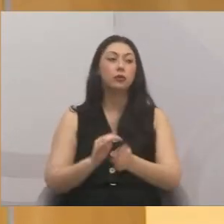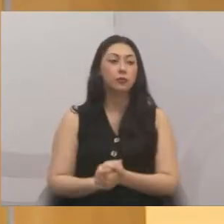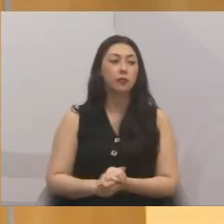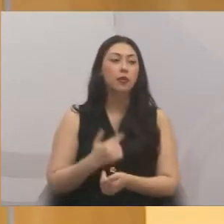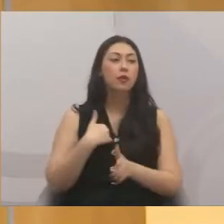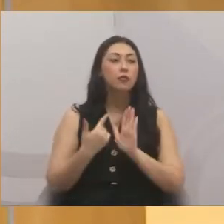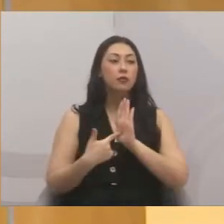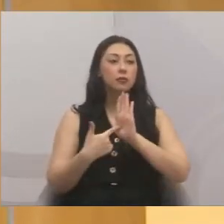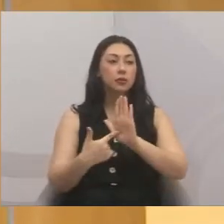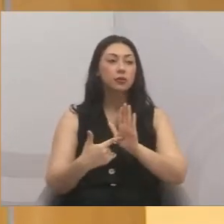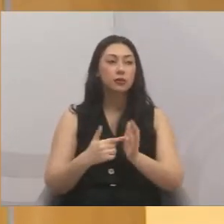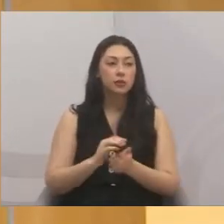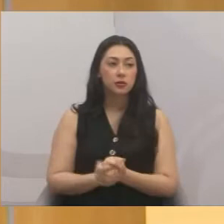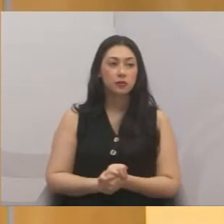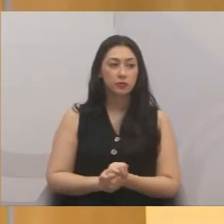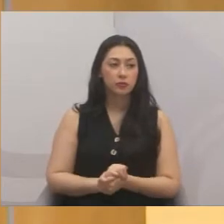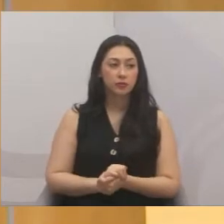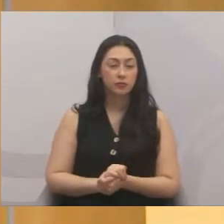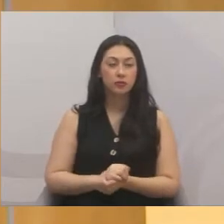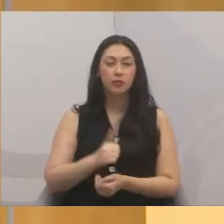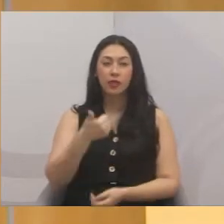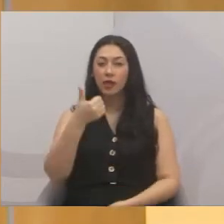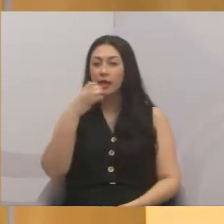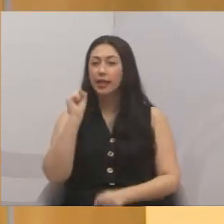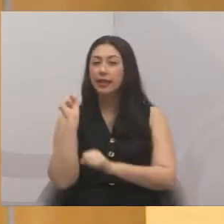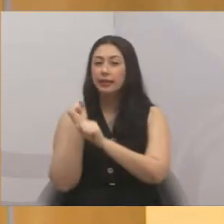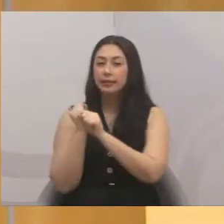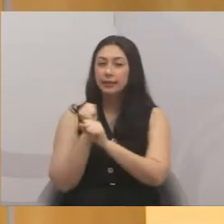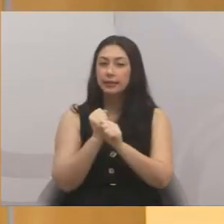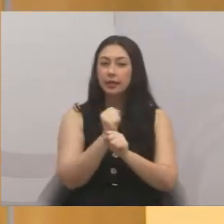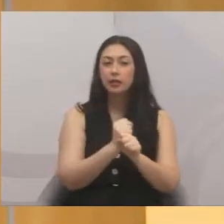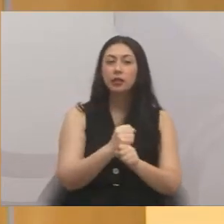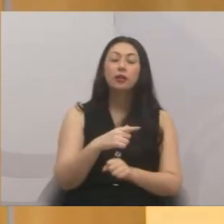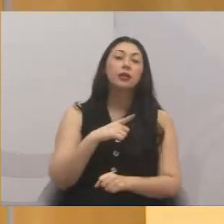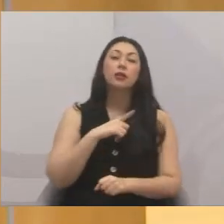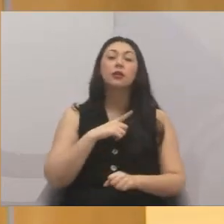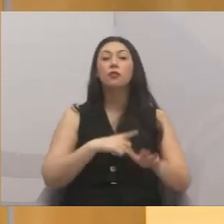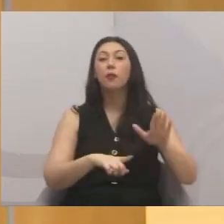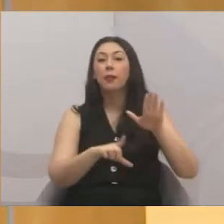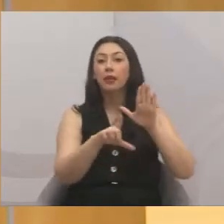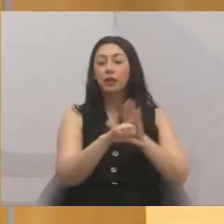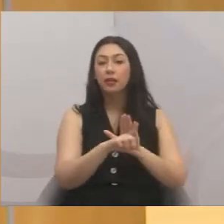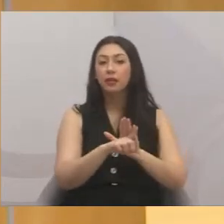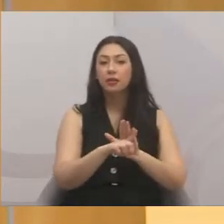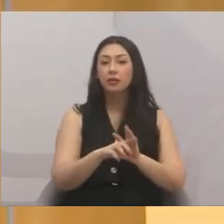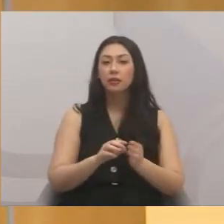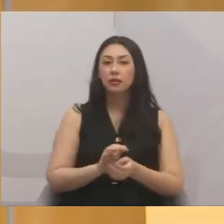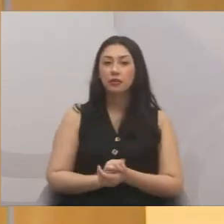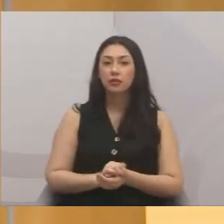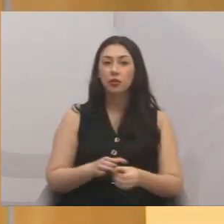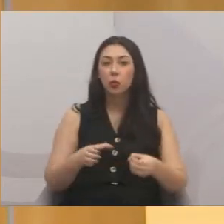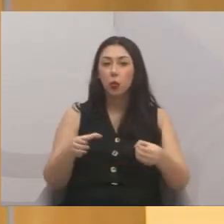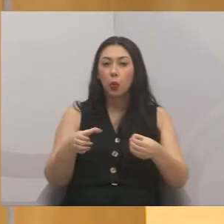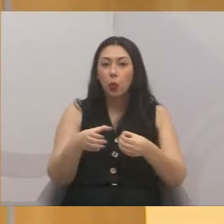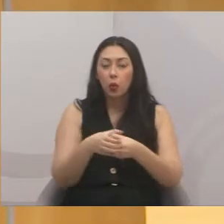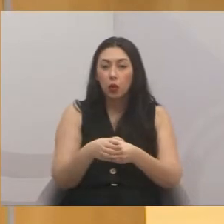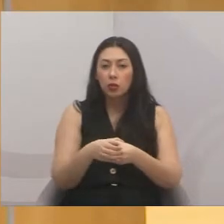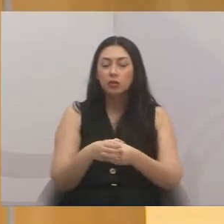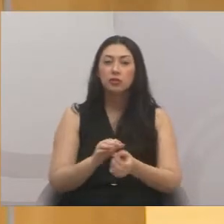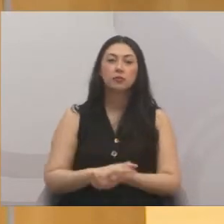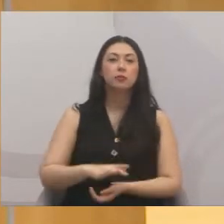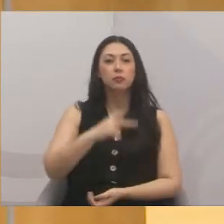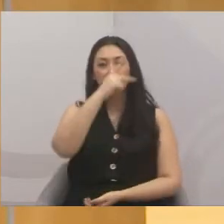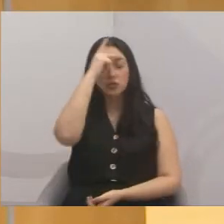dado importante para vocês. Nos últimos 10 anos, a gente criou a lei de cotas para negros,